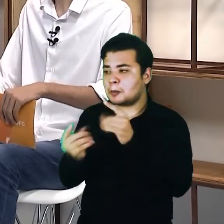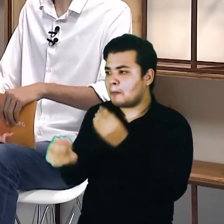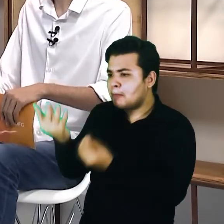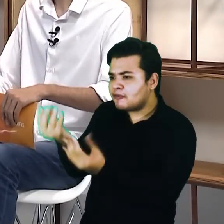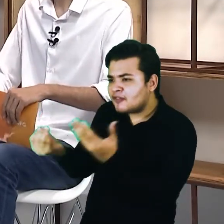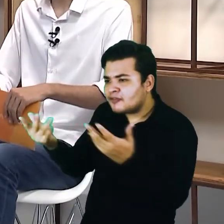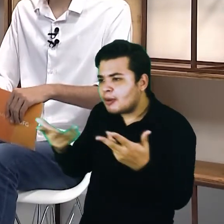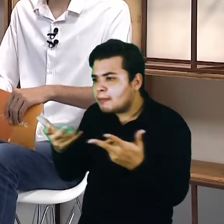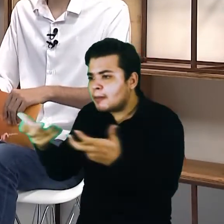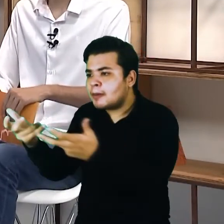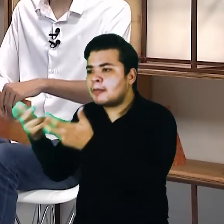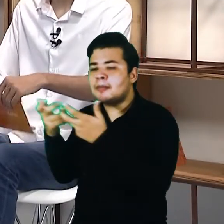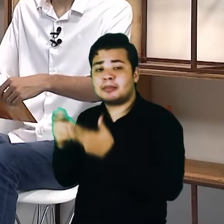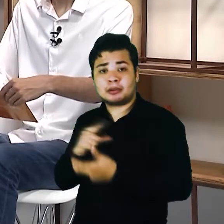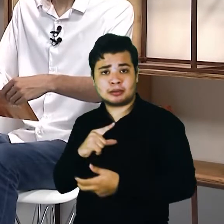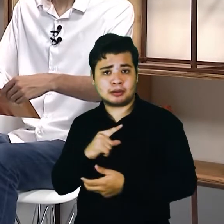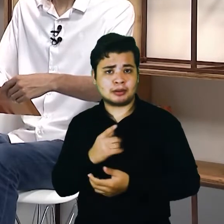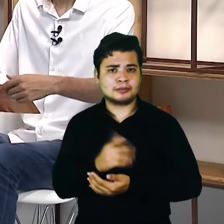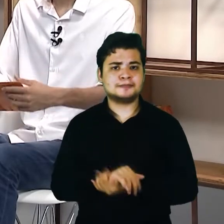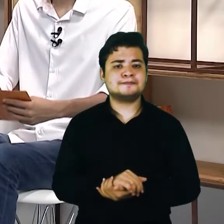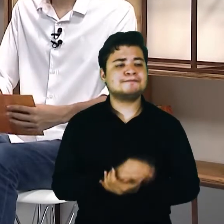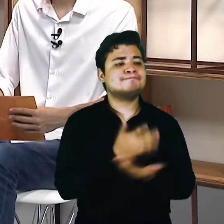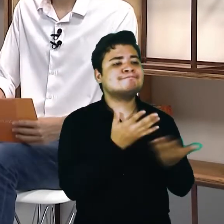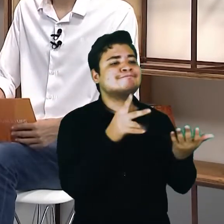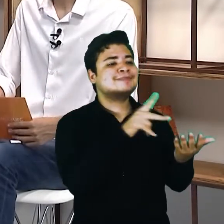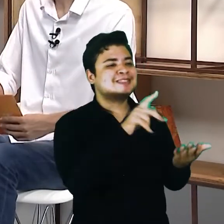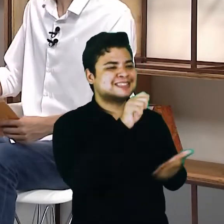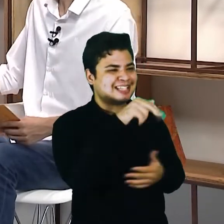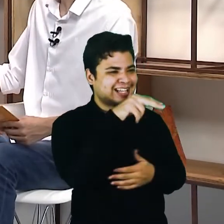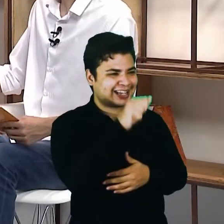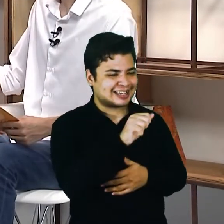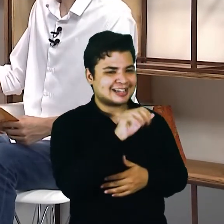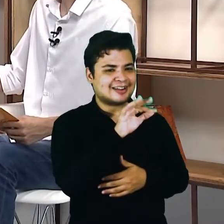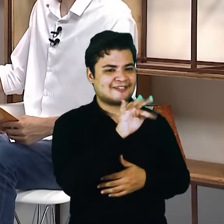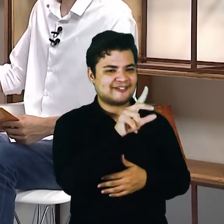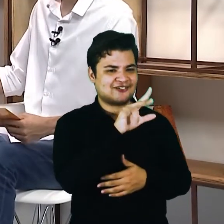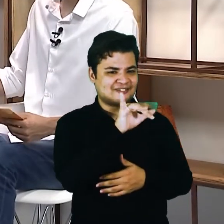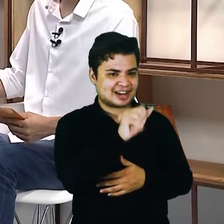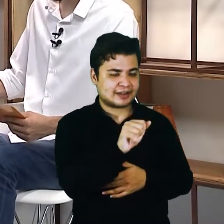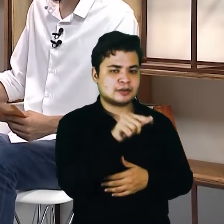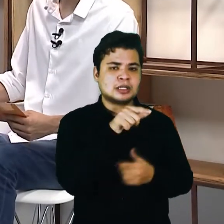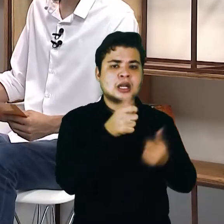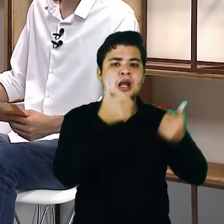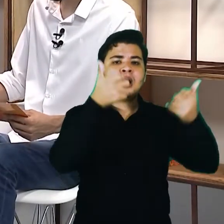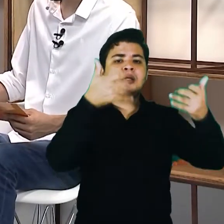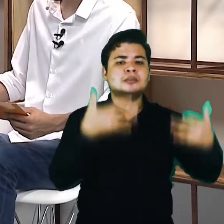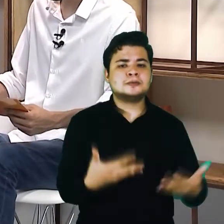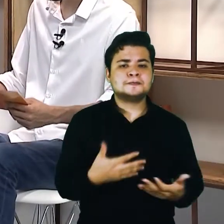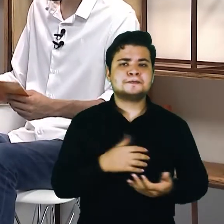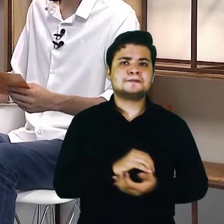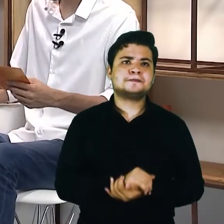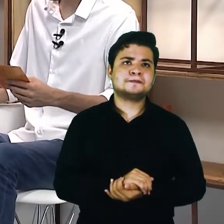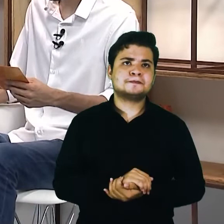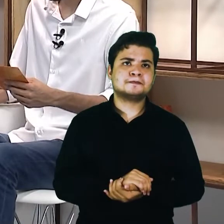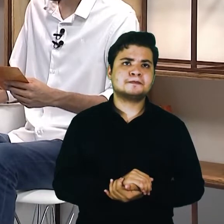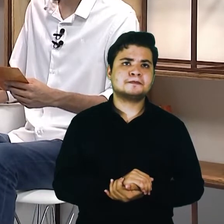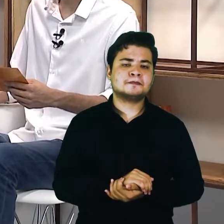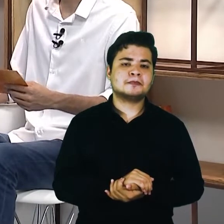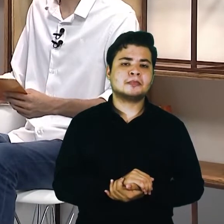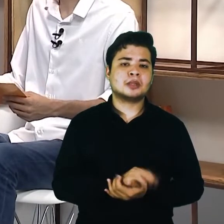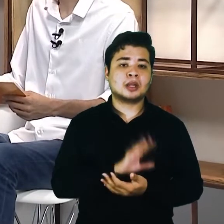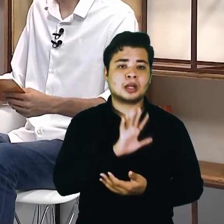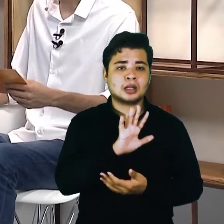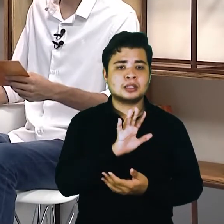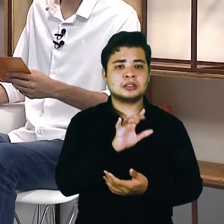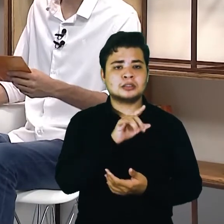vegetação. Completamente. Professora Ana Flávia, você poderia dizer para a gente como que funciona um